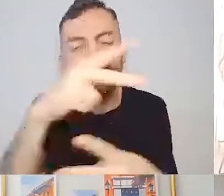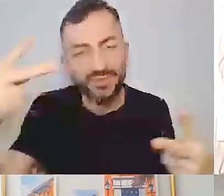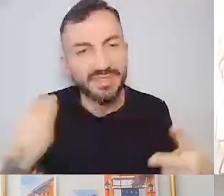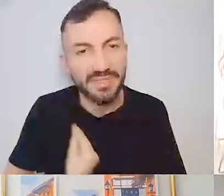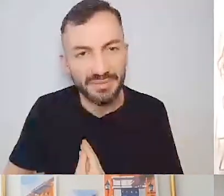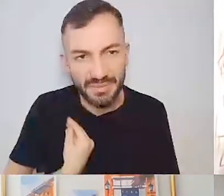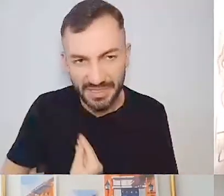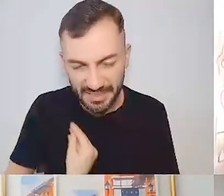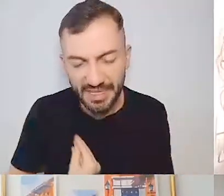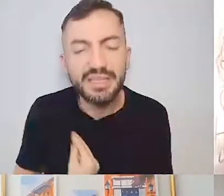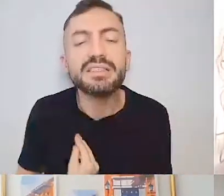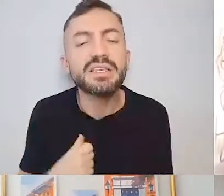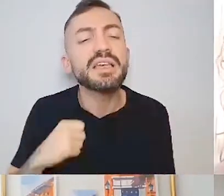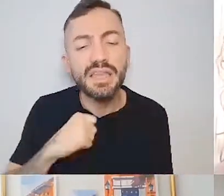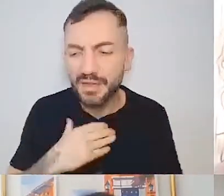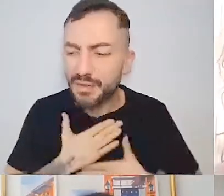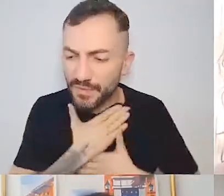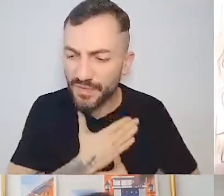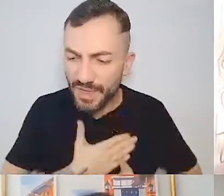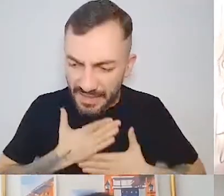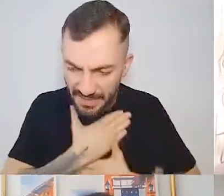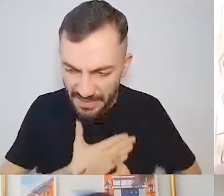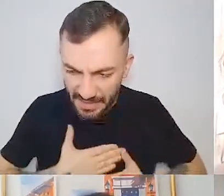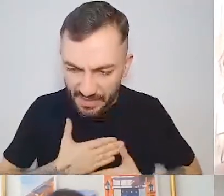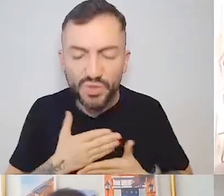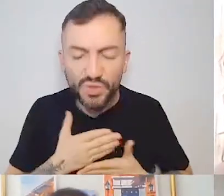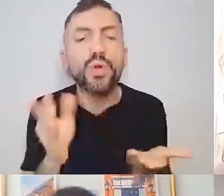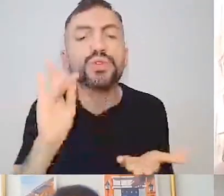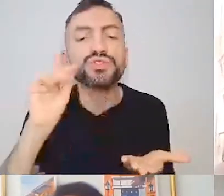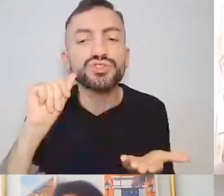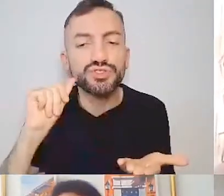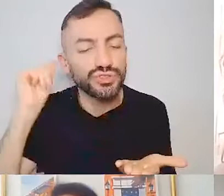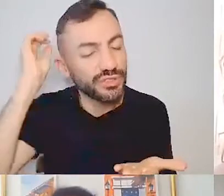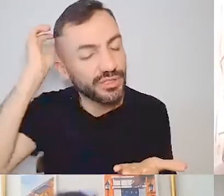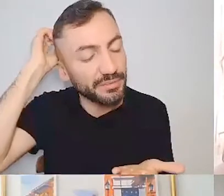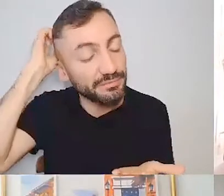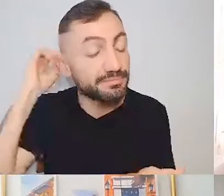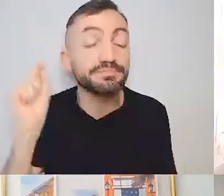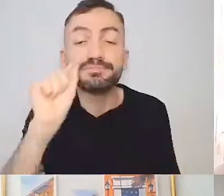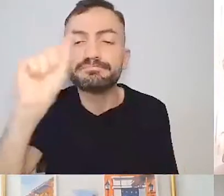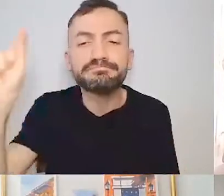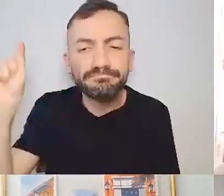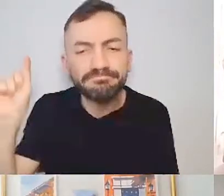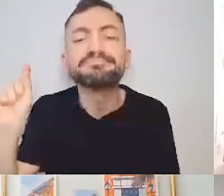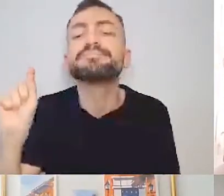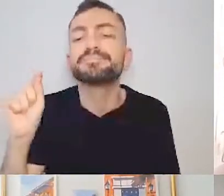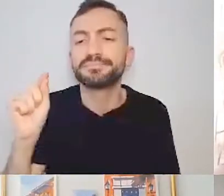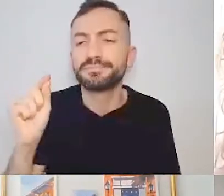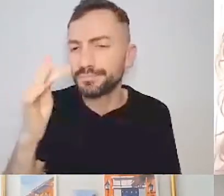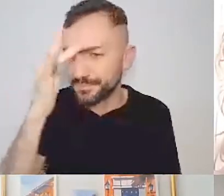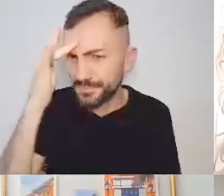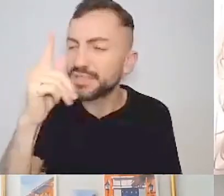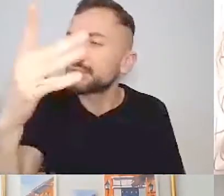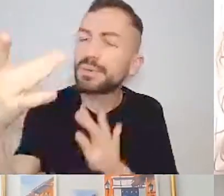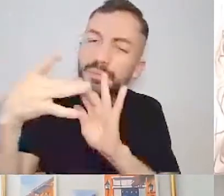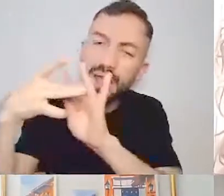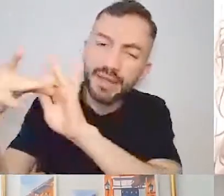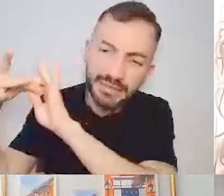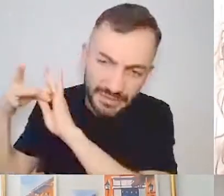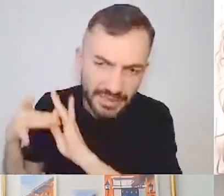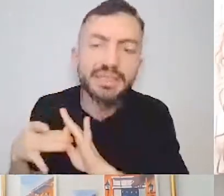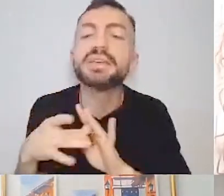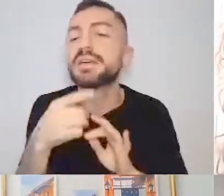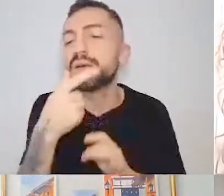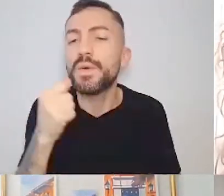de vocês. Fico muito feliz, né, que na data de hoje, com as parceiras que estão aqui presentes e os